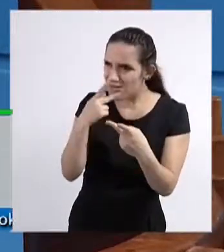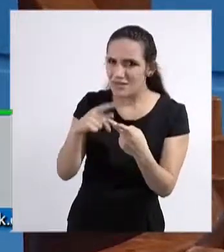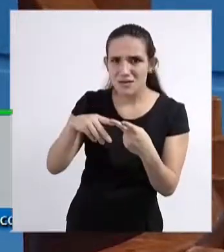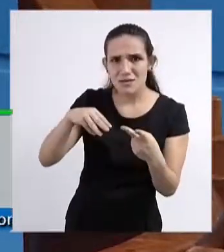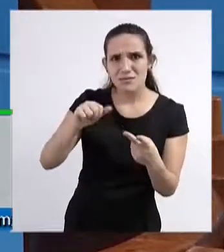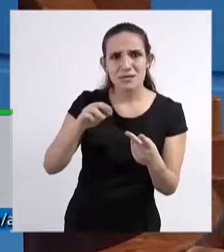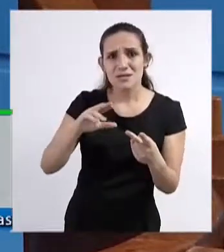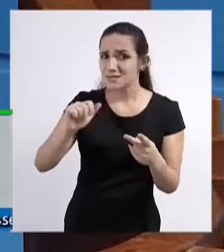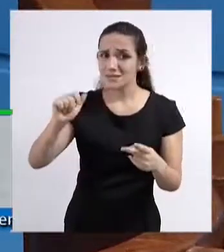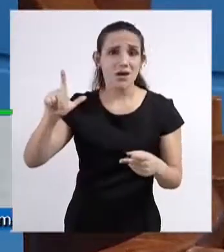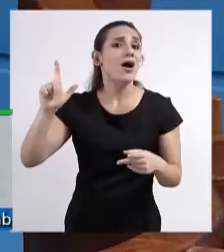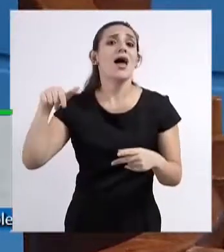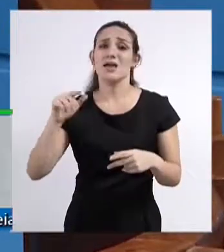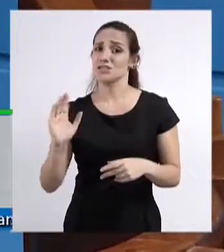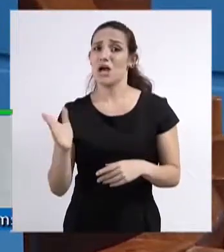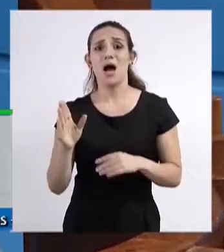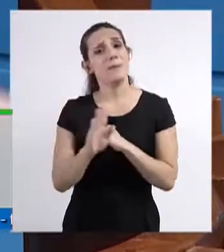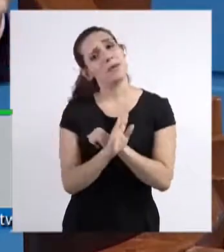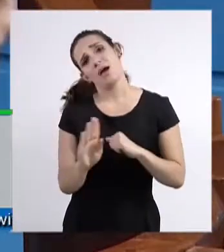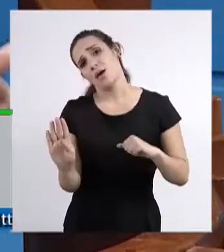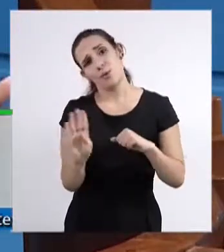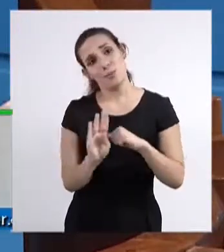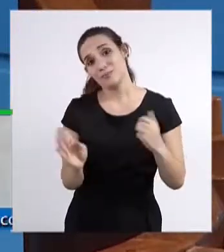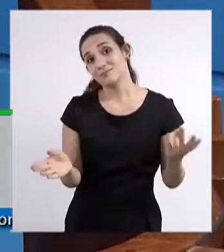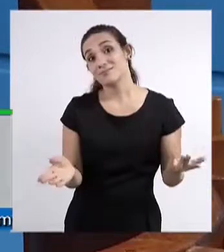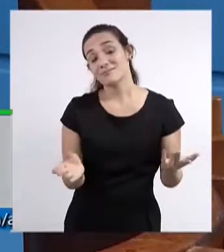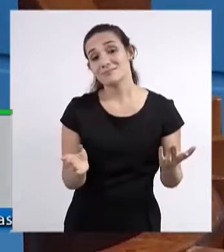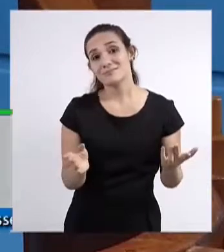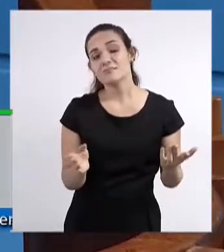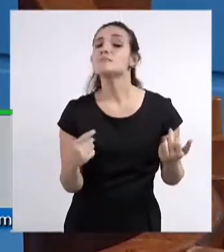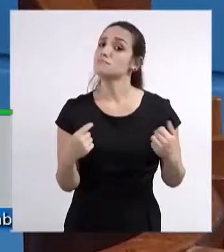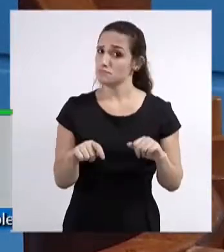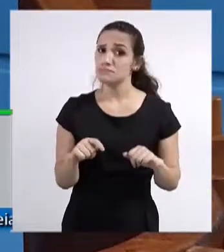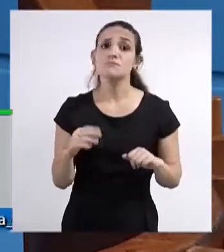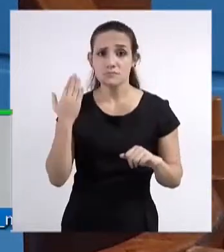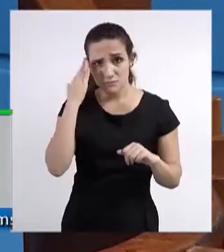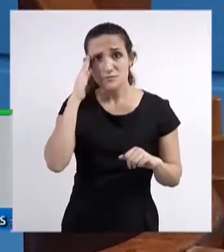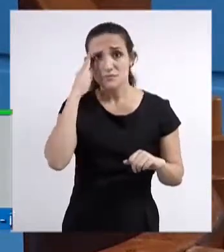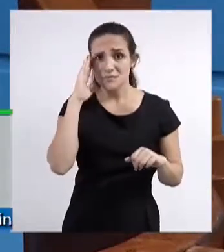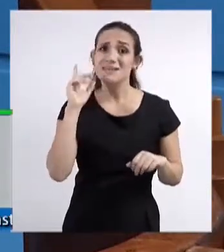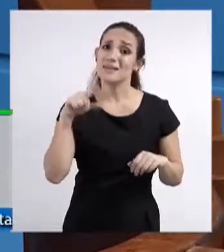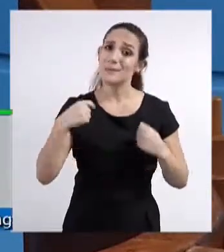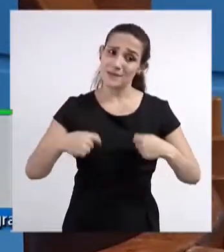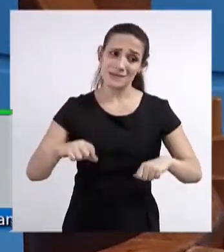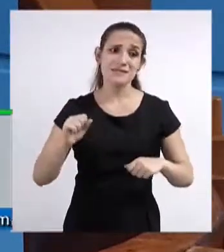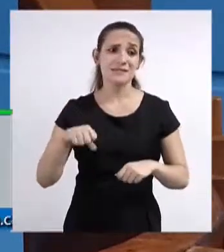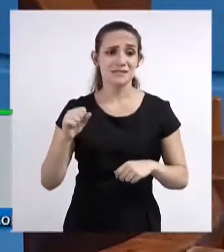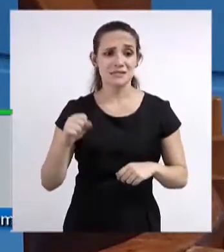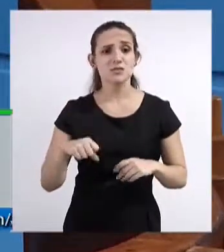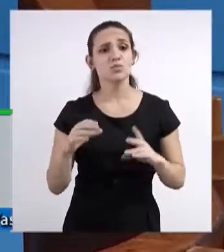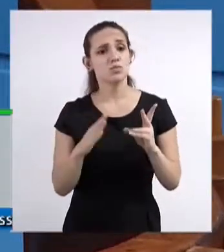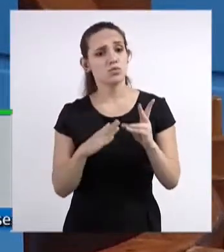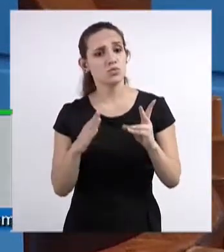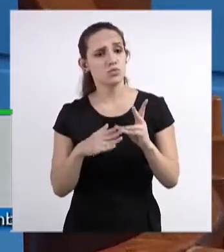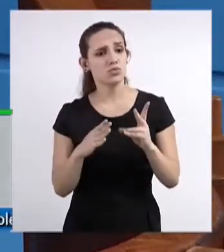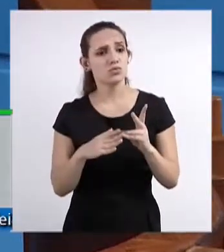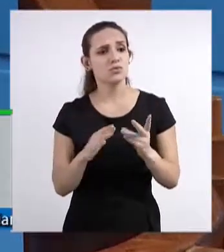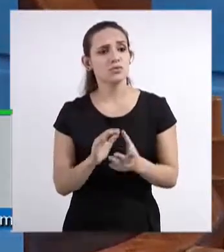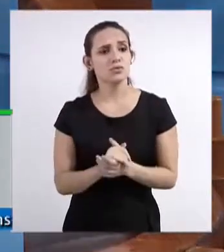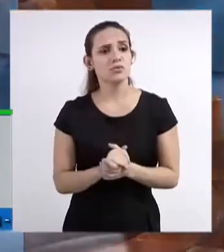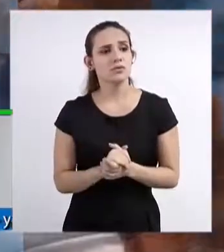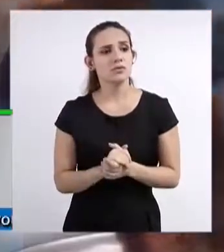um bairro urbano. Quer dizer, nós temos que reconhecer a necessidade para o indígena de ter um